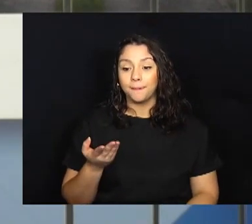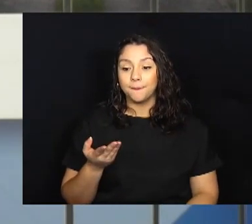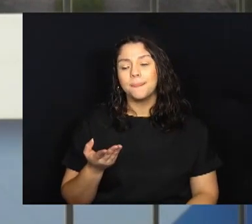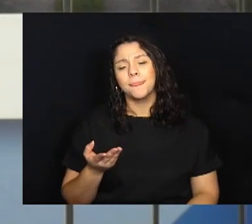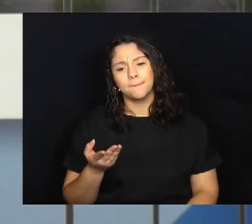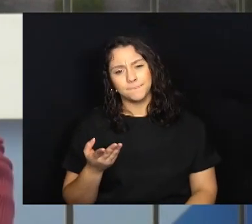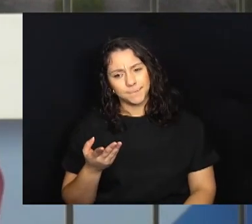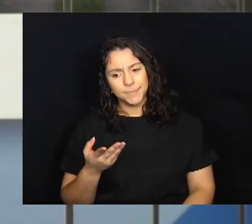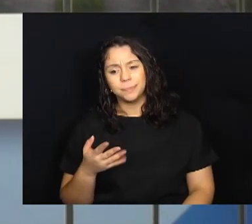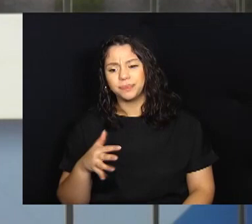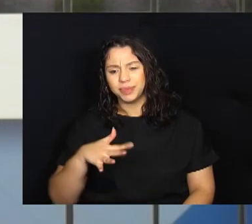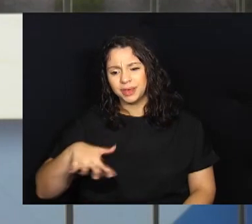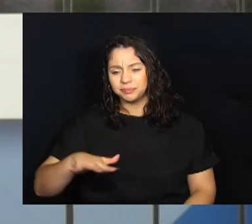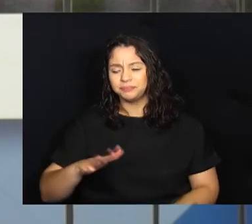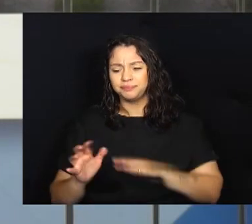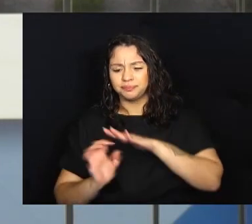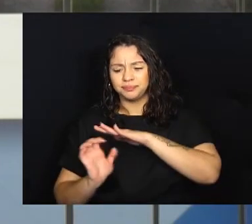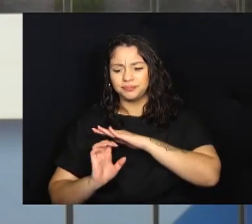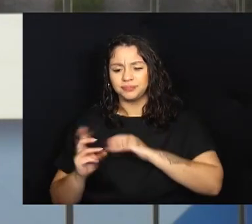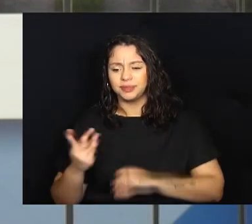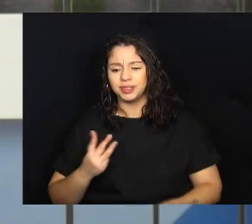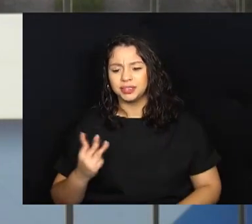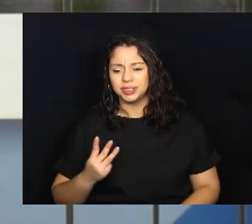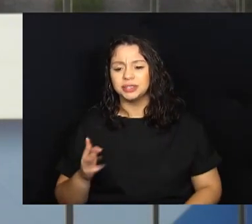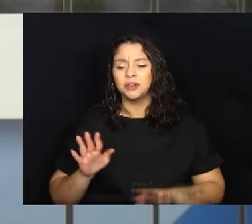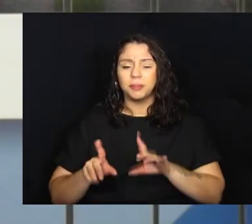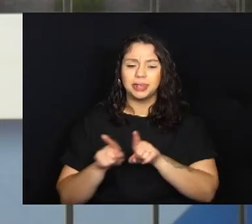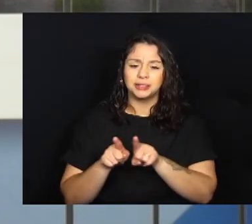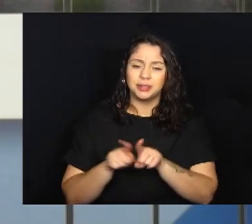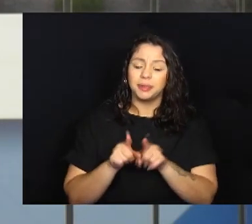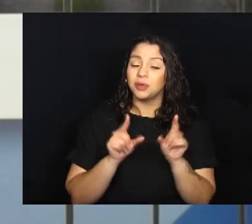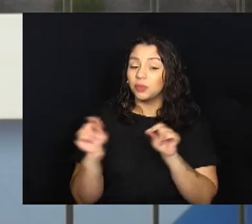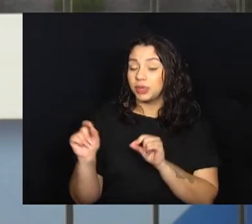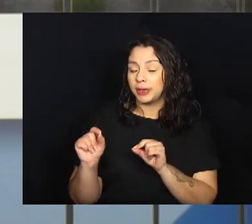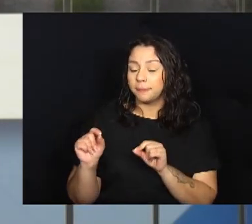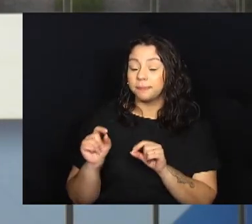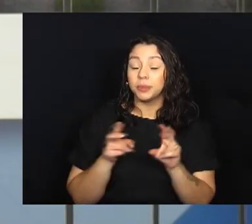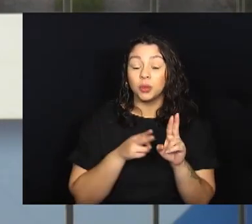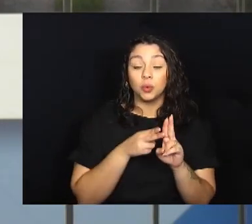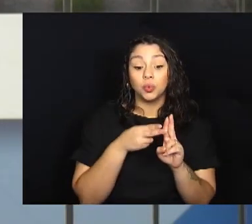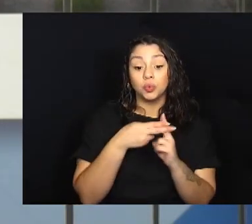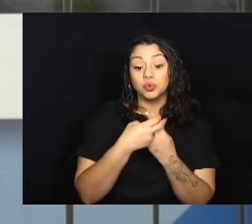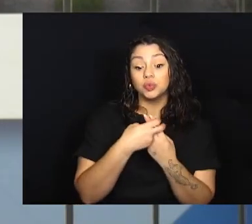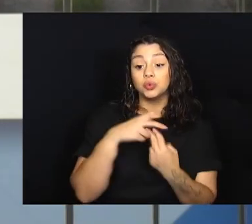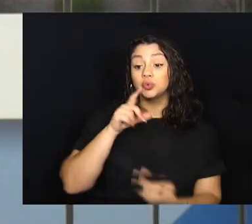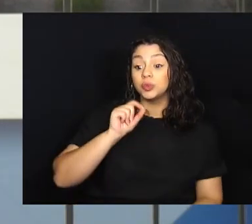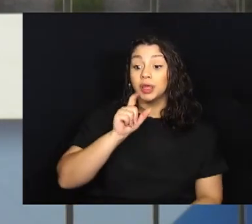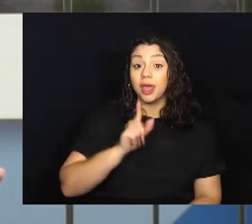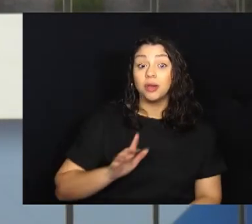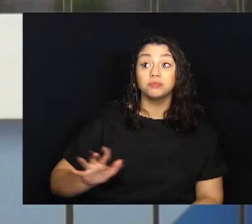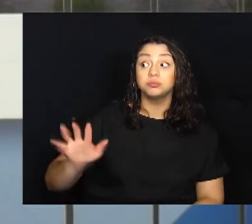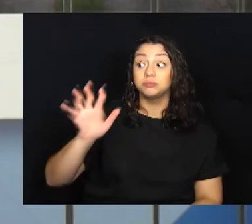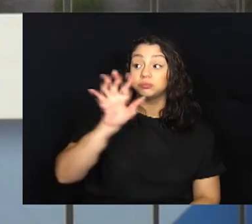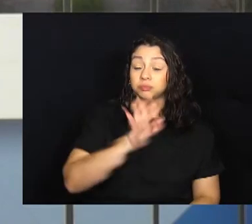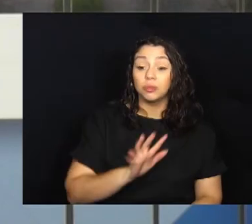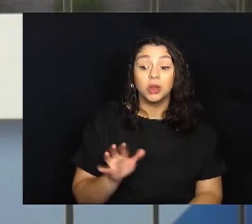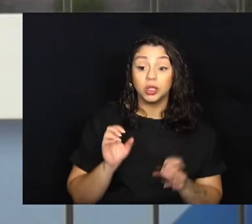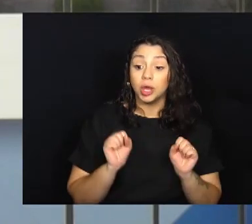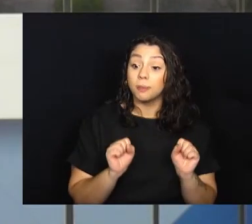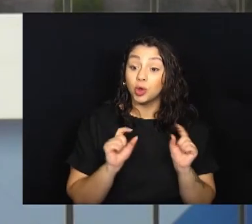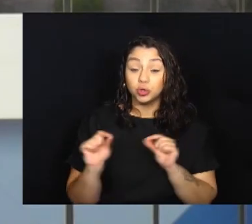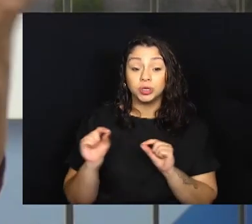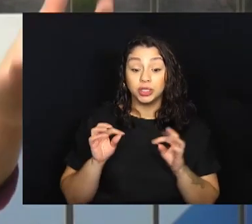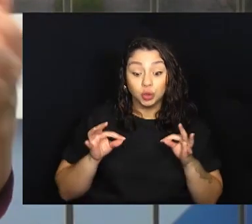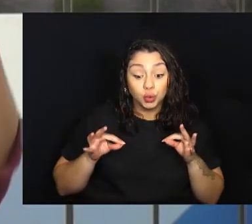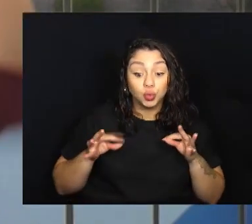em via de terceirização, mas também é isso, né? Quer dizer, o SUS, a ideia do SUS é um sistema universal, que pudesse contemplar todo